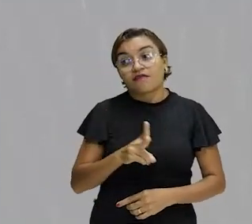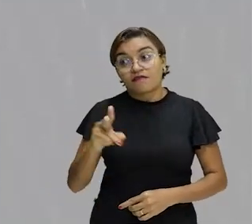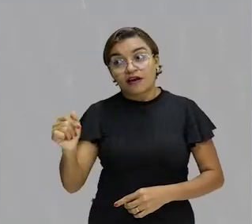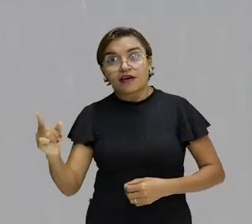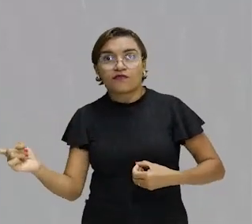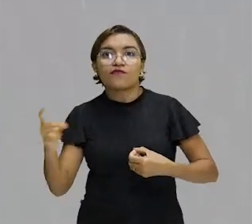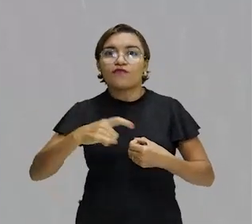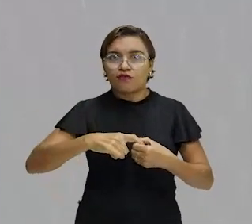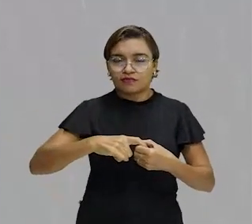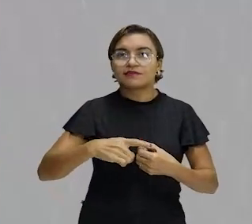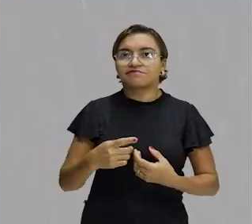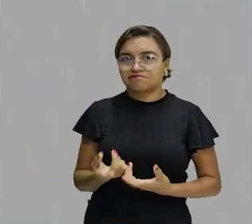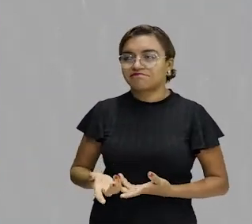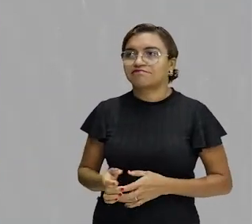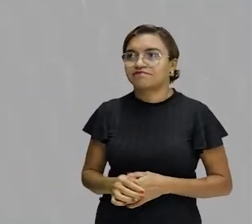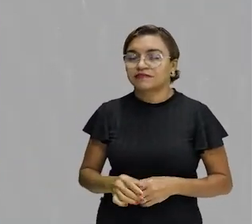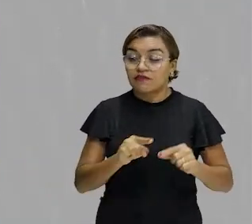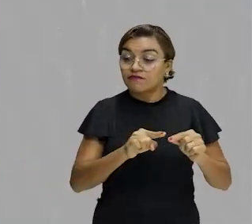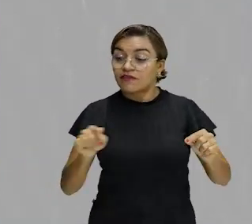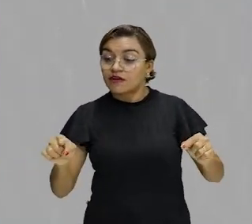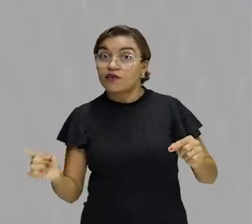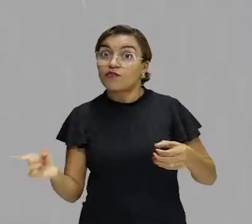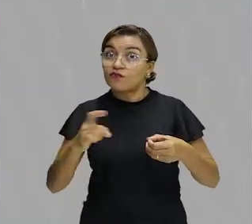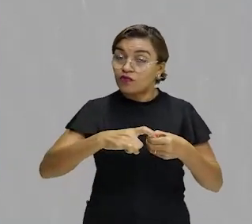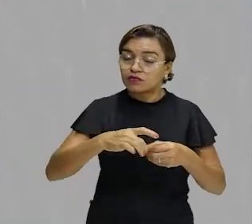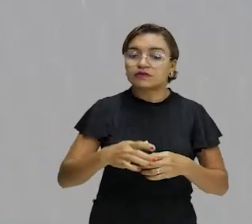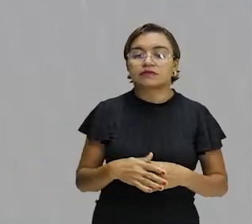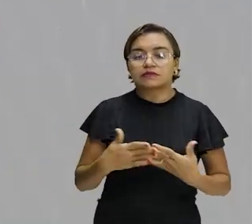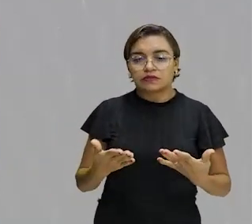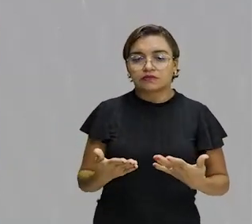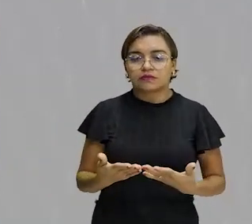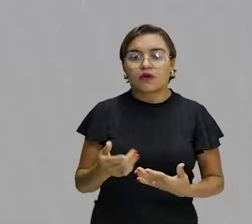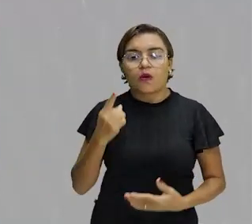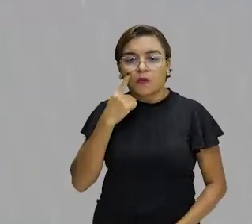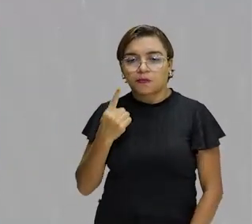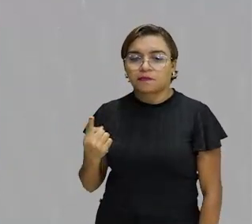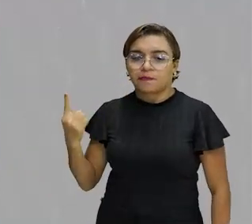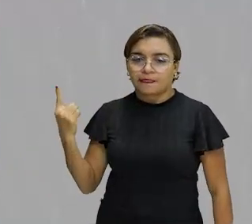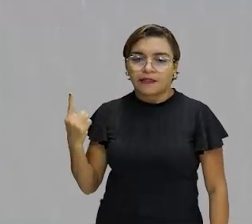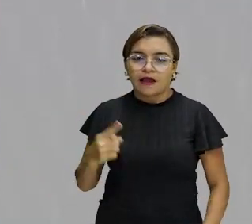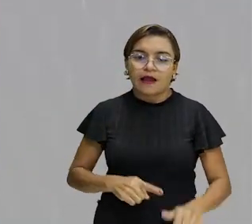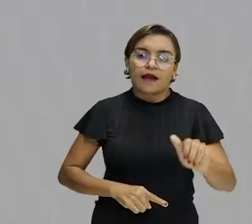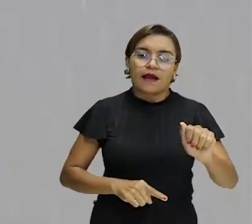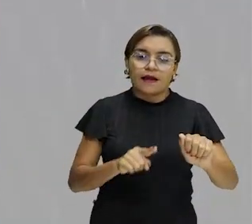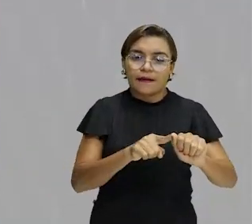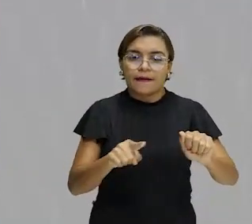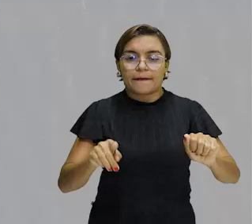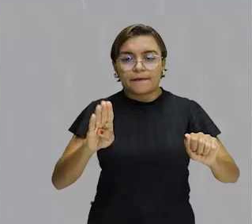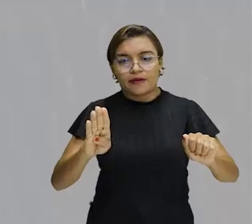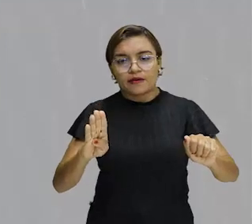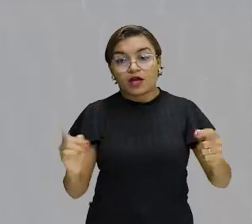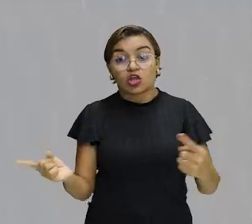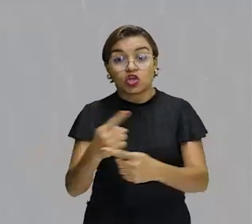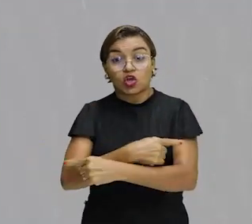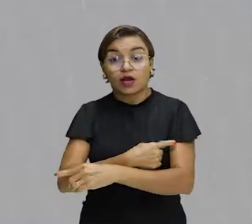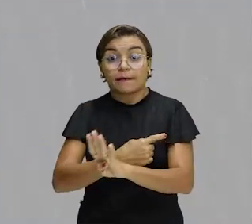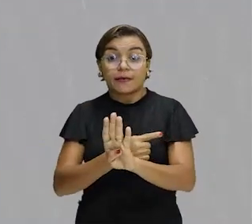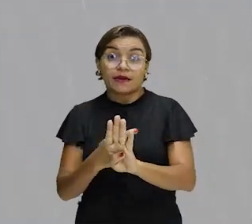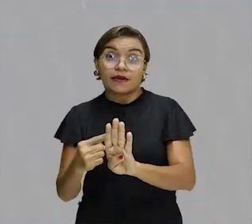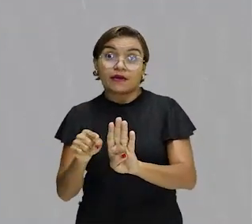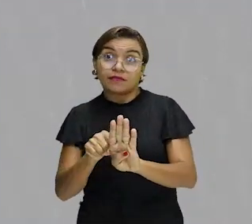a, sendo dada por x dividido por 4. Aqui, mais uma vez, eu chamo a sua atenção, porque